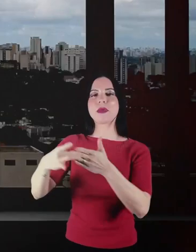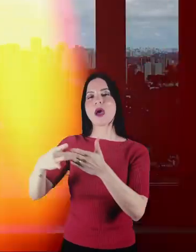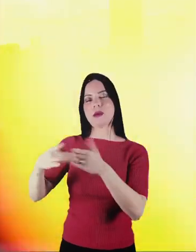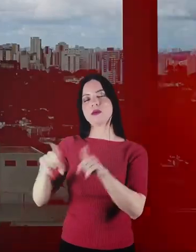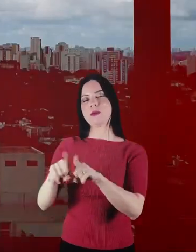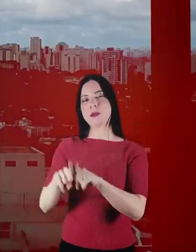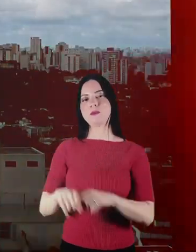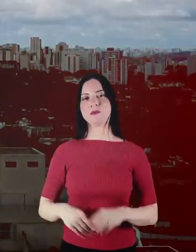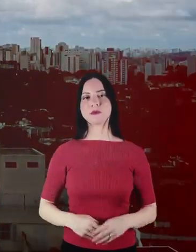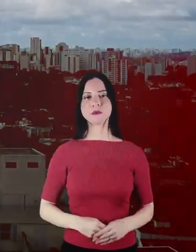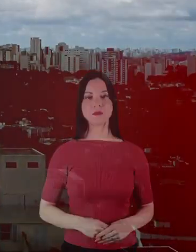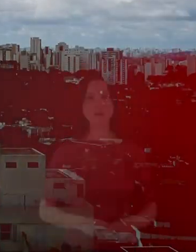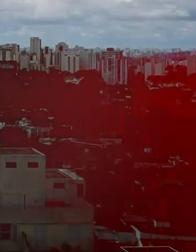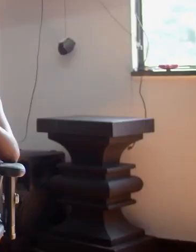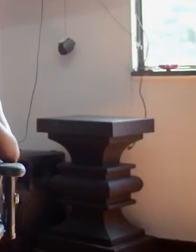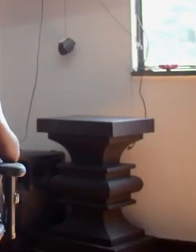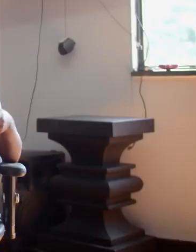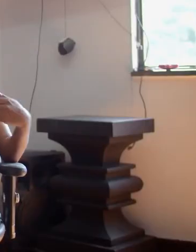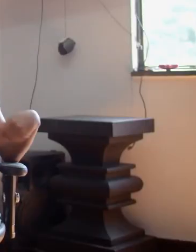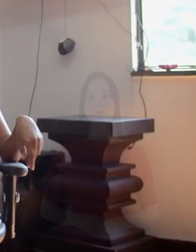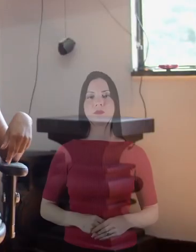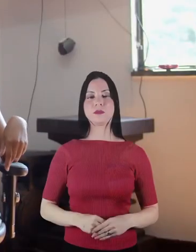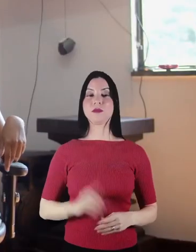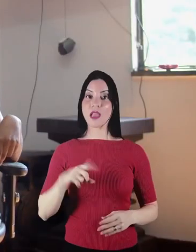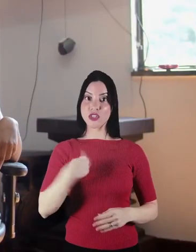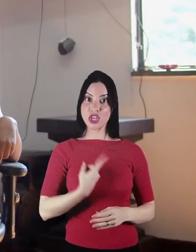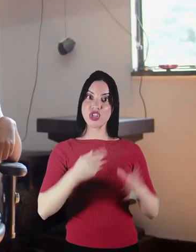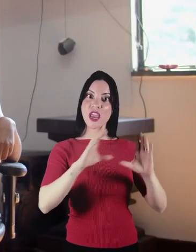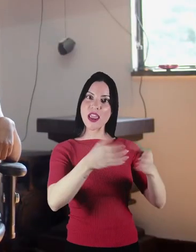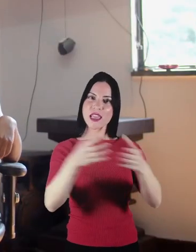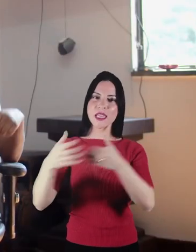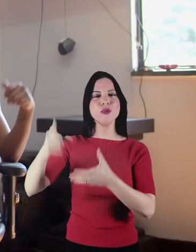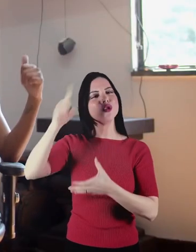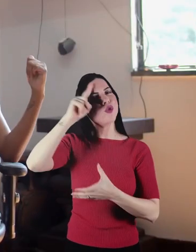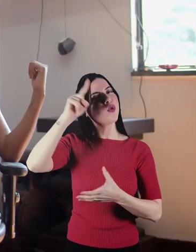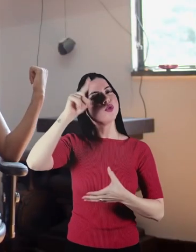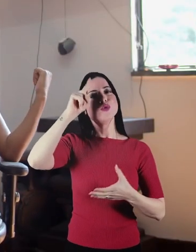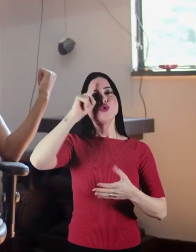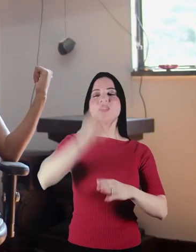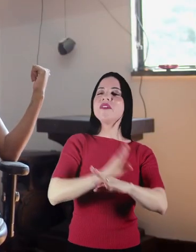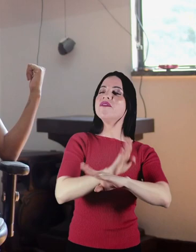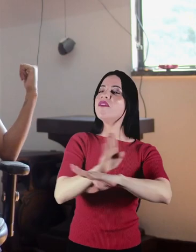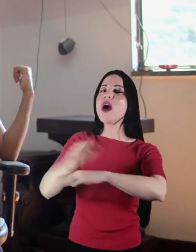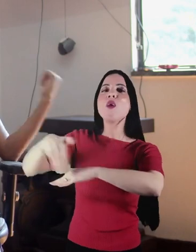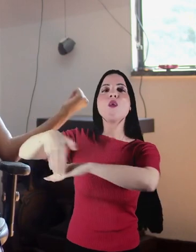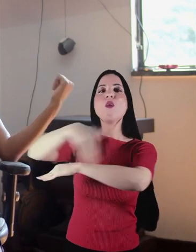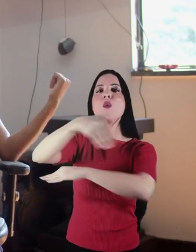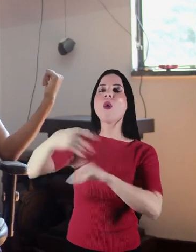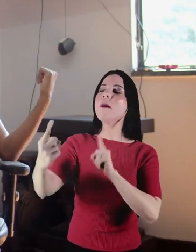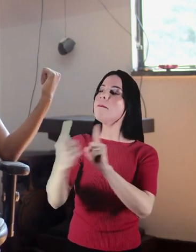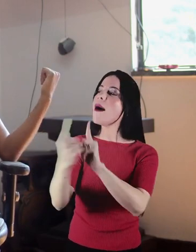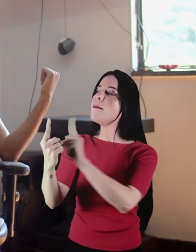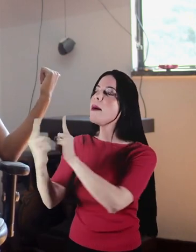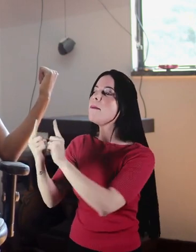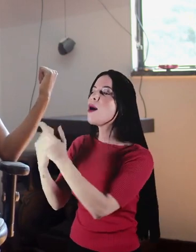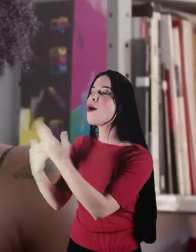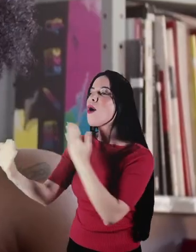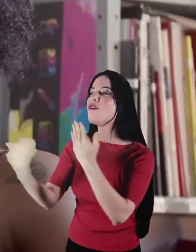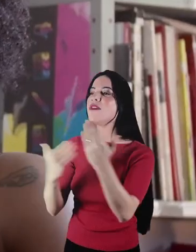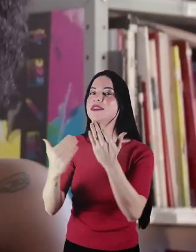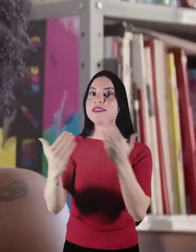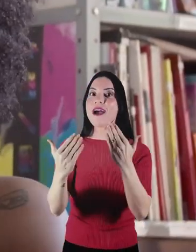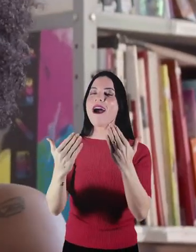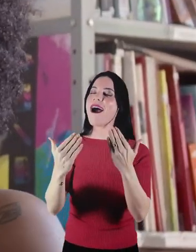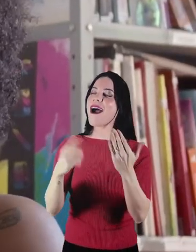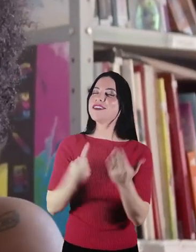também. A gente tem equipe todos os dias indo para campo conversar com as pessoas na rua. E